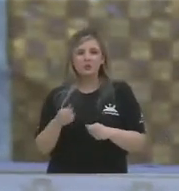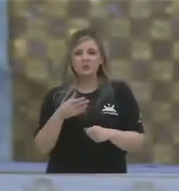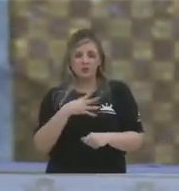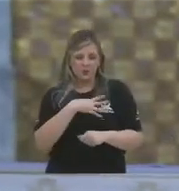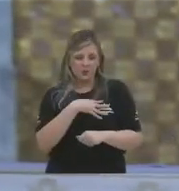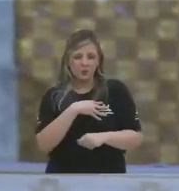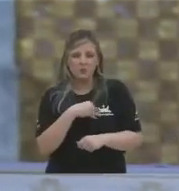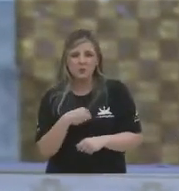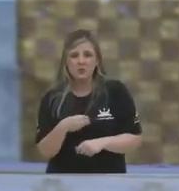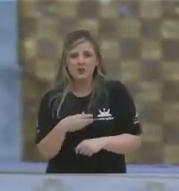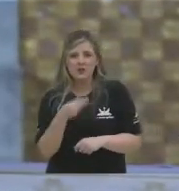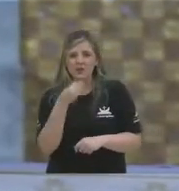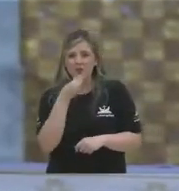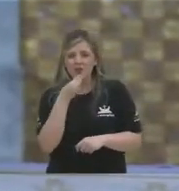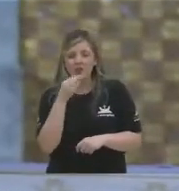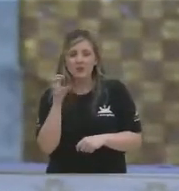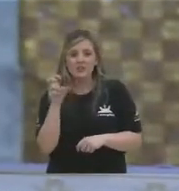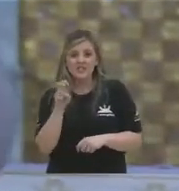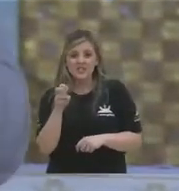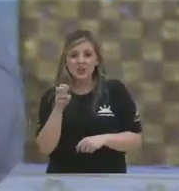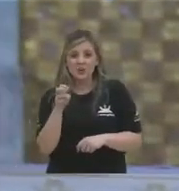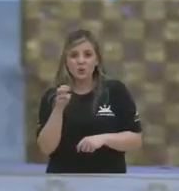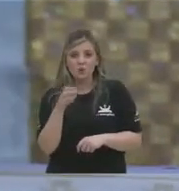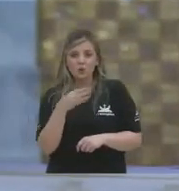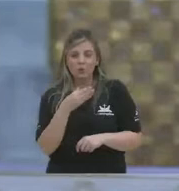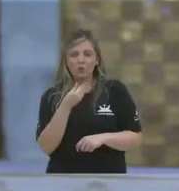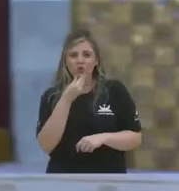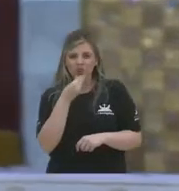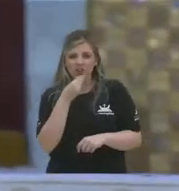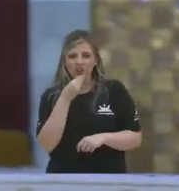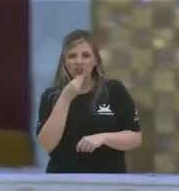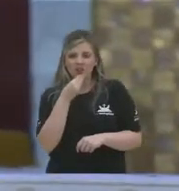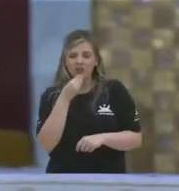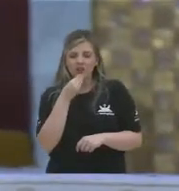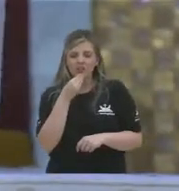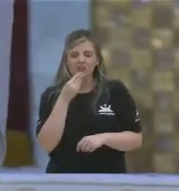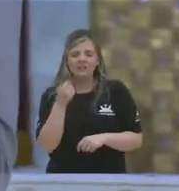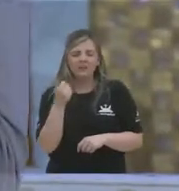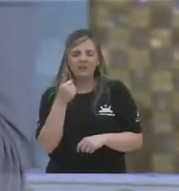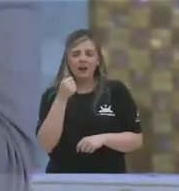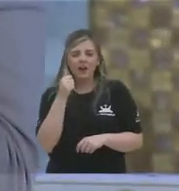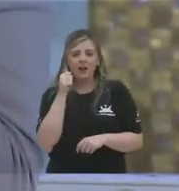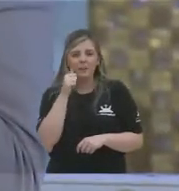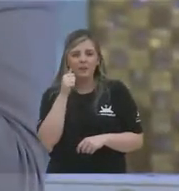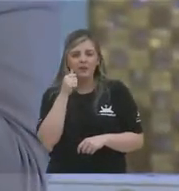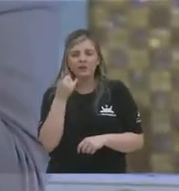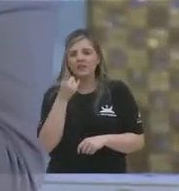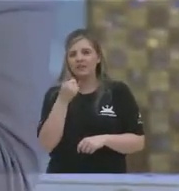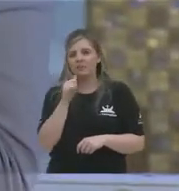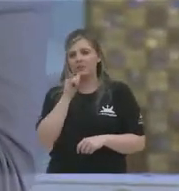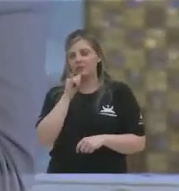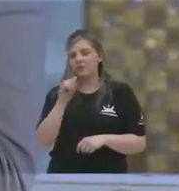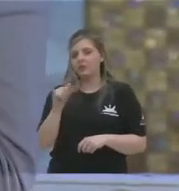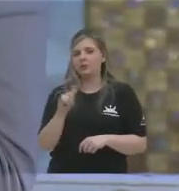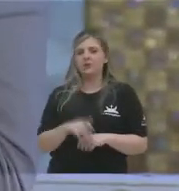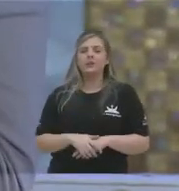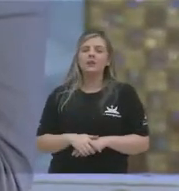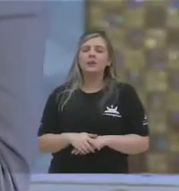filhos, o mais novo de 7, padre, estou pronta para morrer.